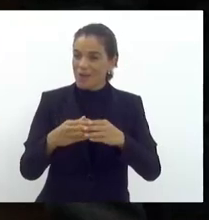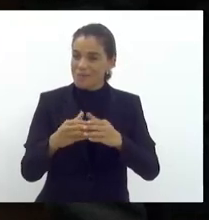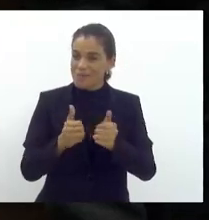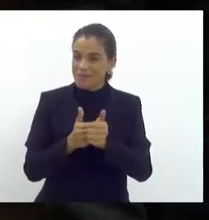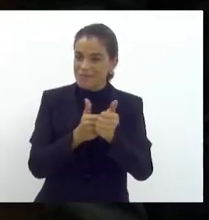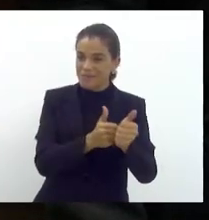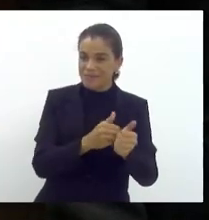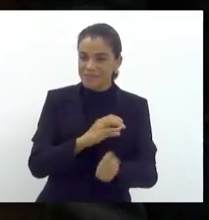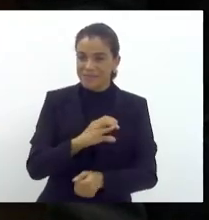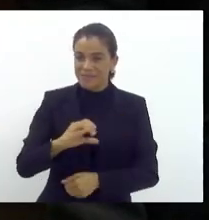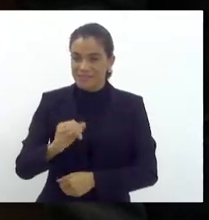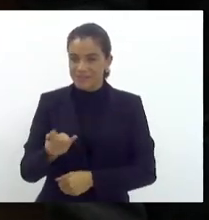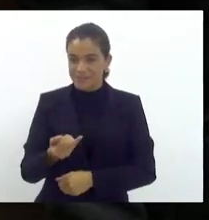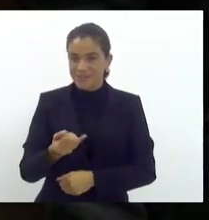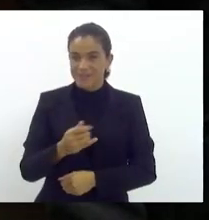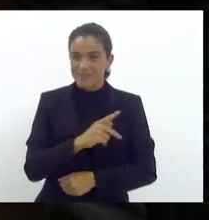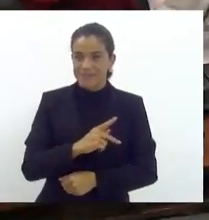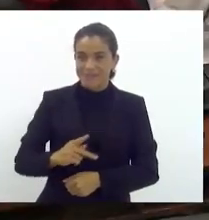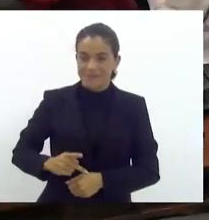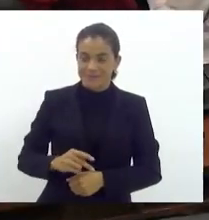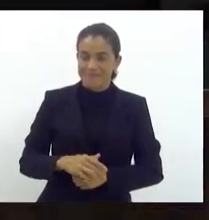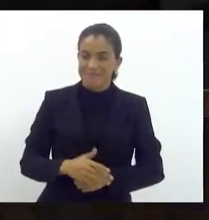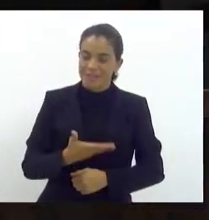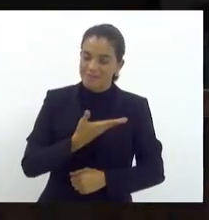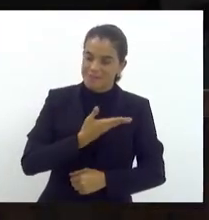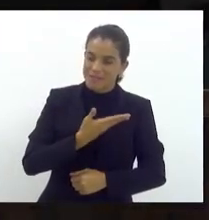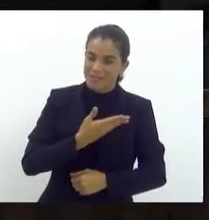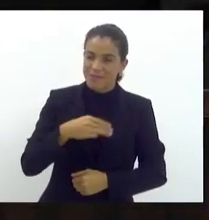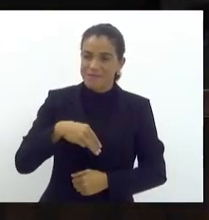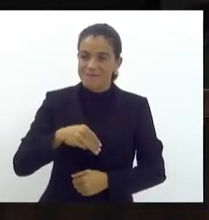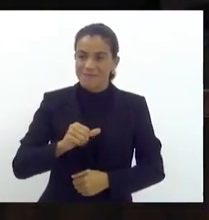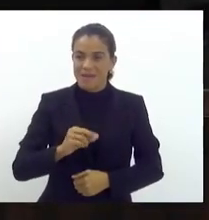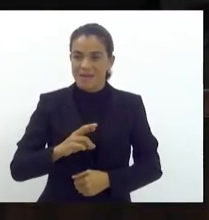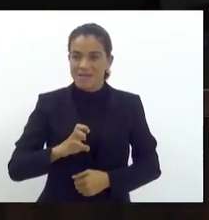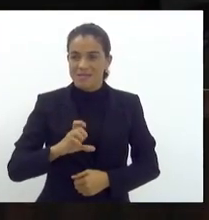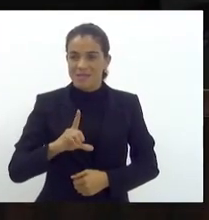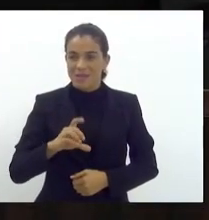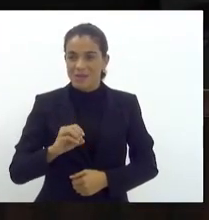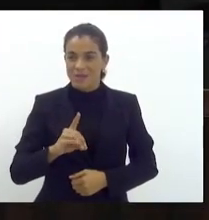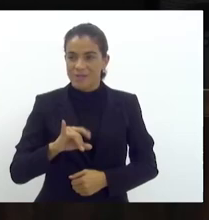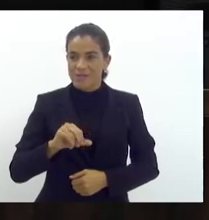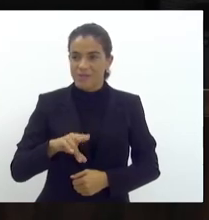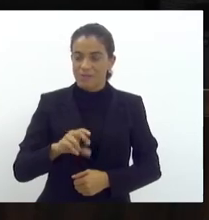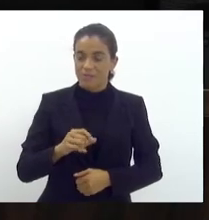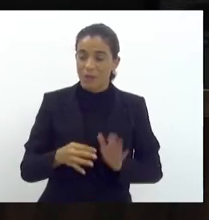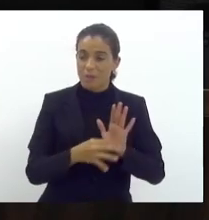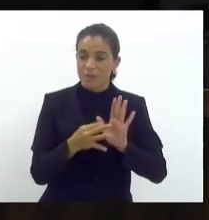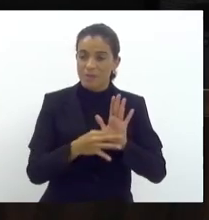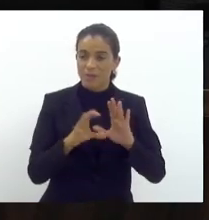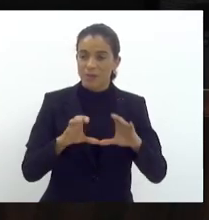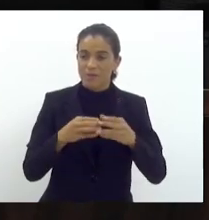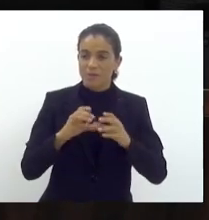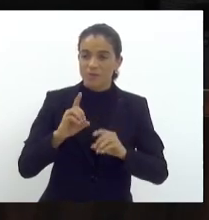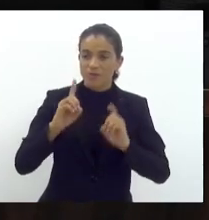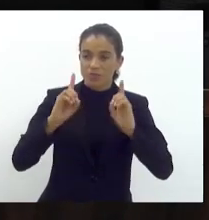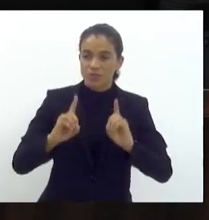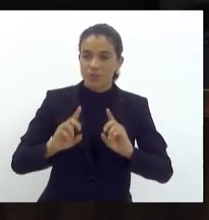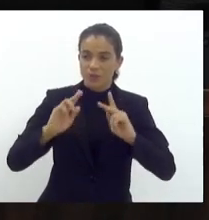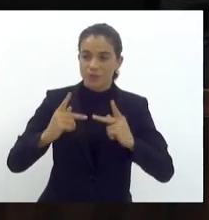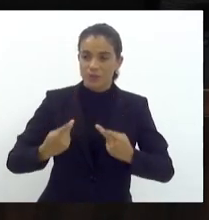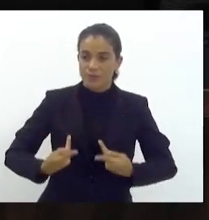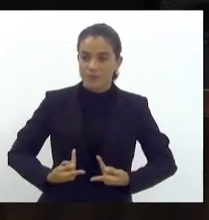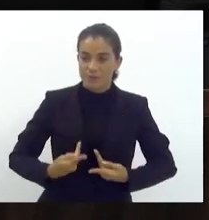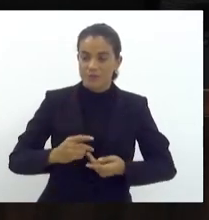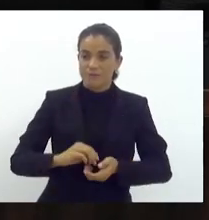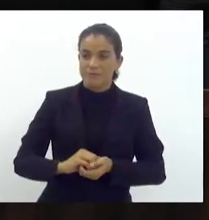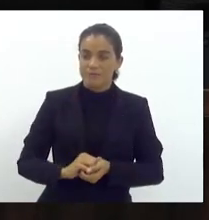ccj seu presidente Obrigado meu amigo Marcelo Dino para medir parecer pela comissão de defesas Direitos Humanos